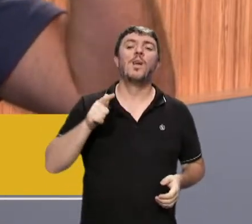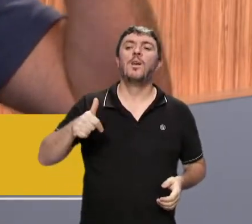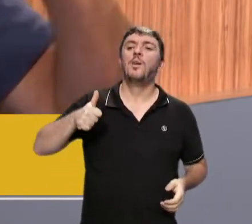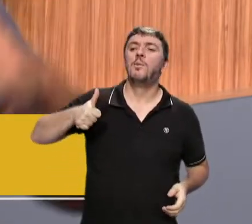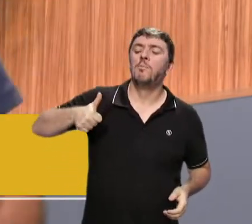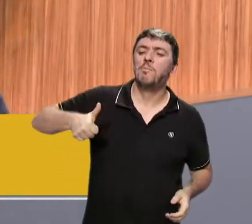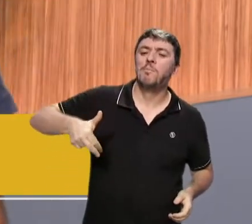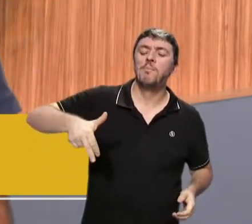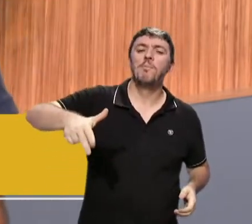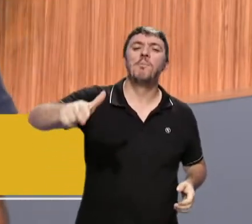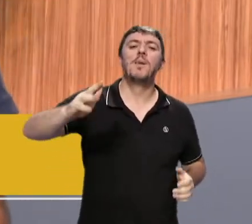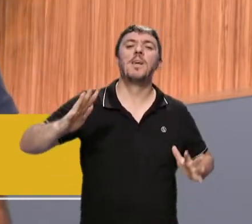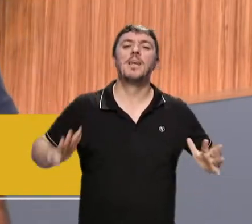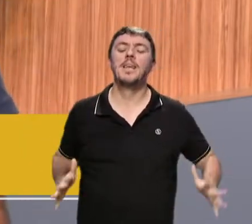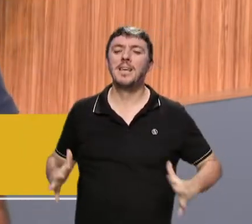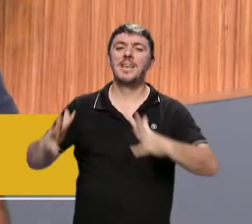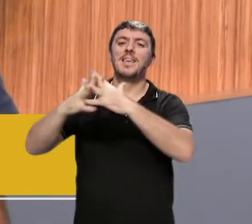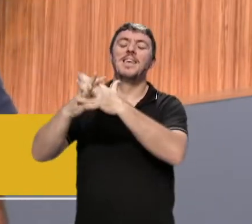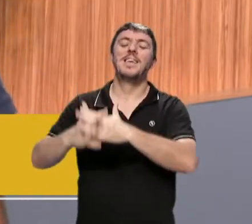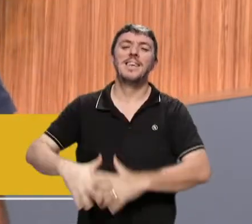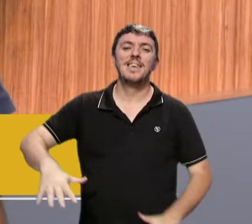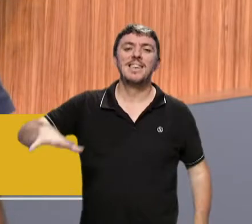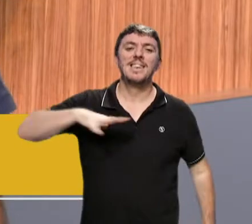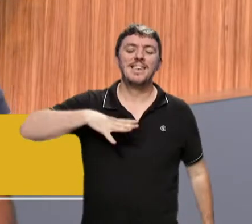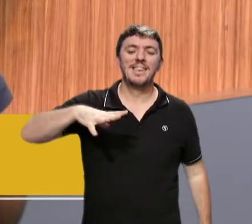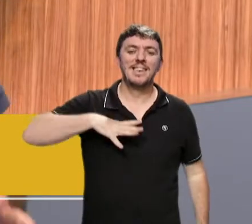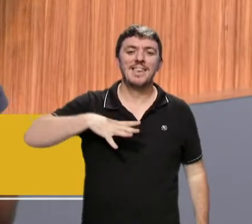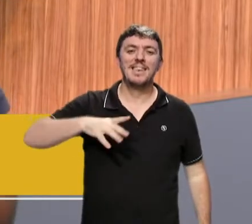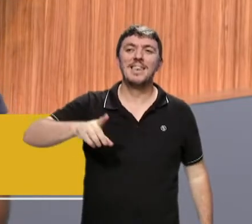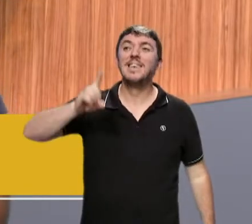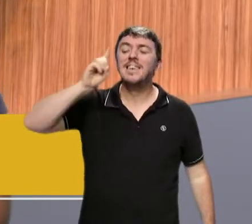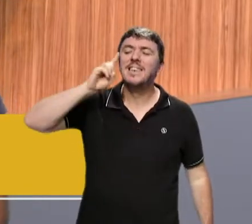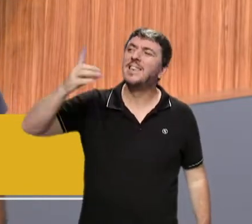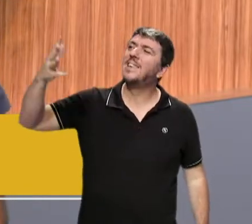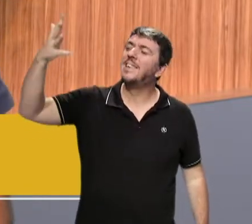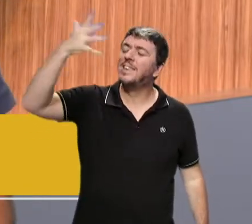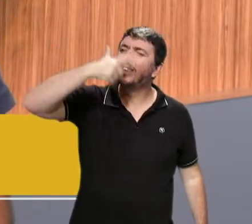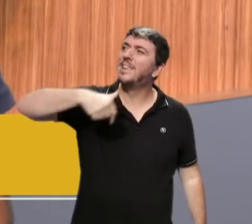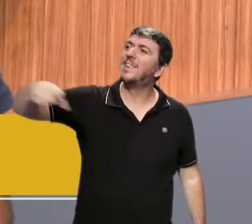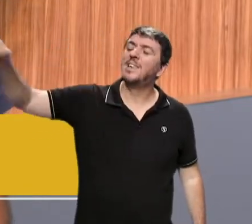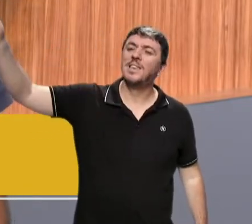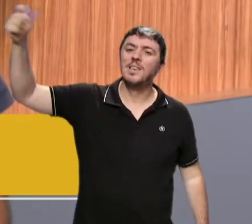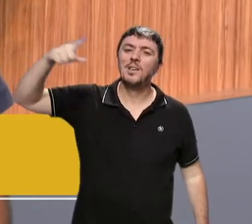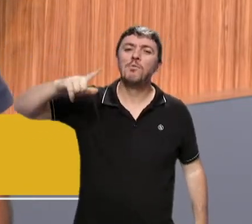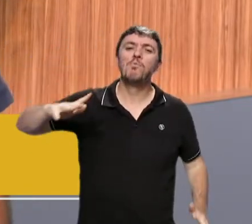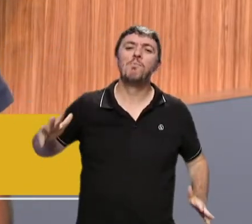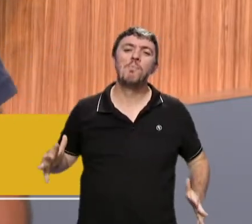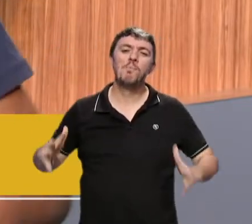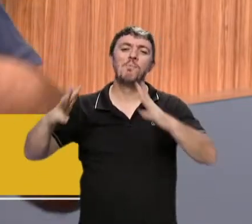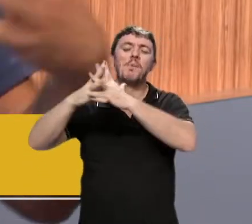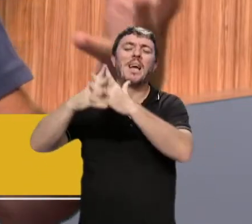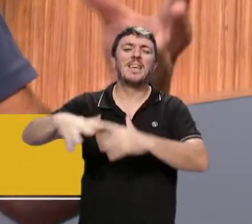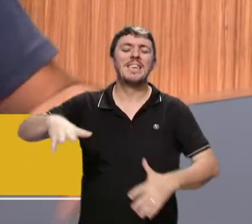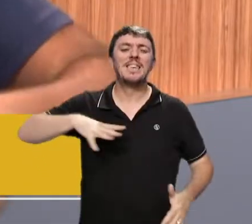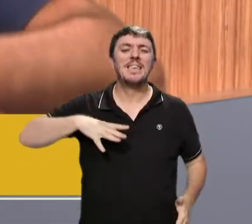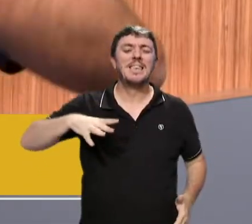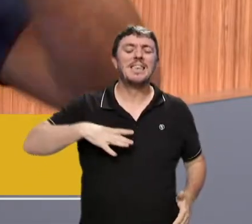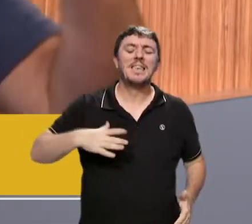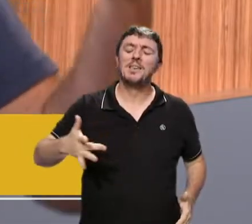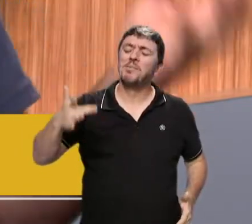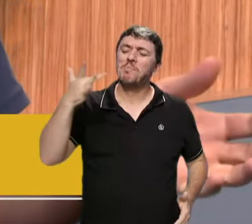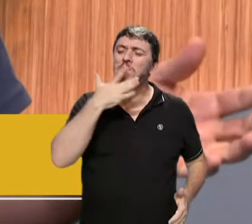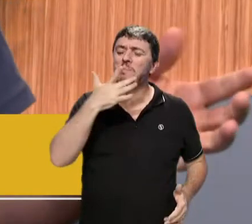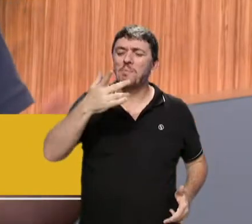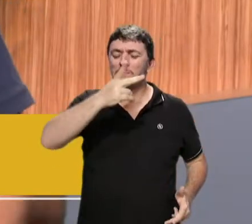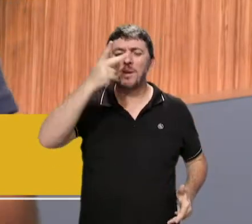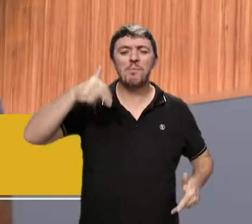da Cidade. Falei, tá um dia lindo, um dia de sol. Quer saber? Vou pro Parque da Cidade. Que domingo gostoso, lotado, um monte